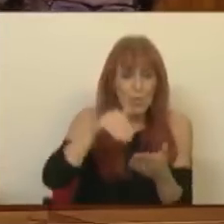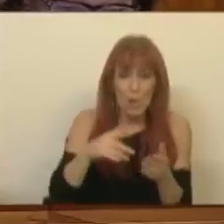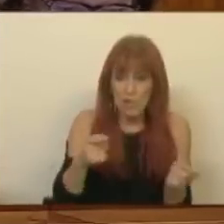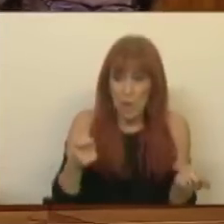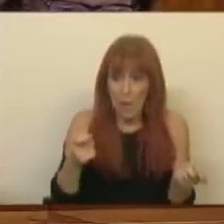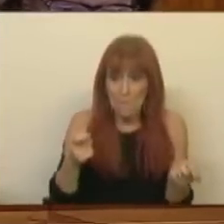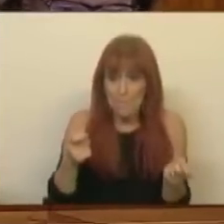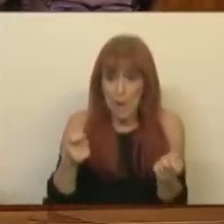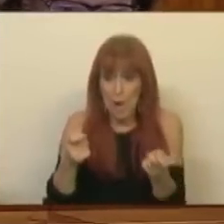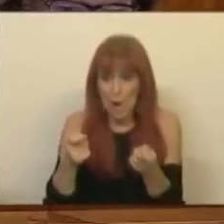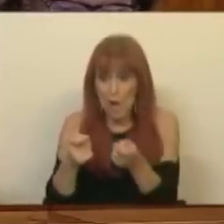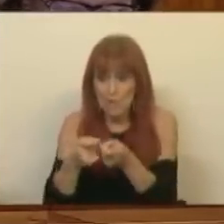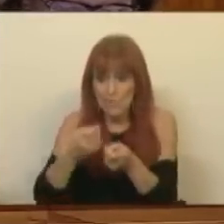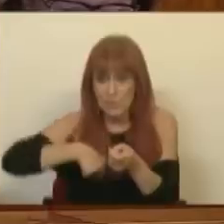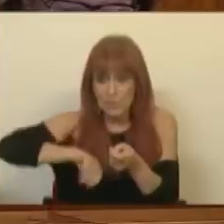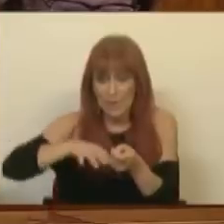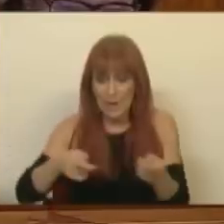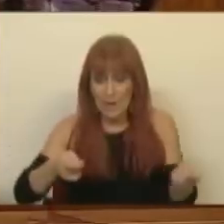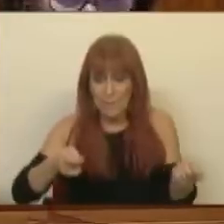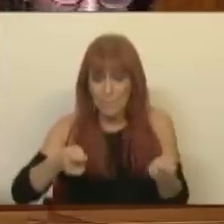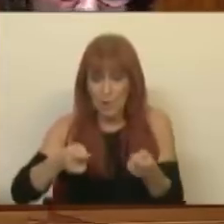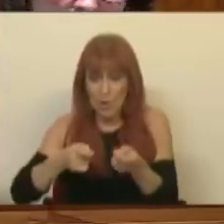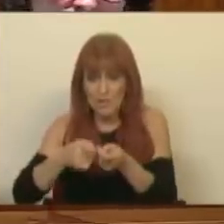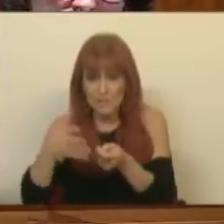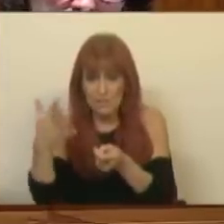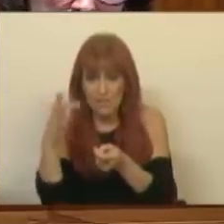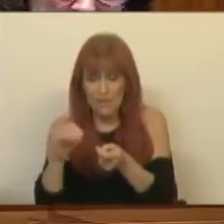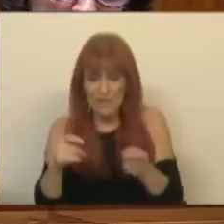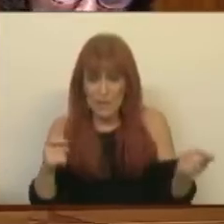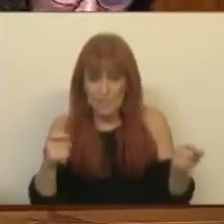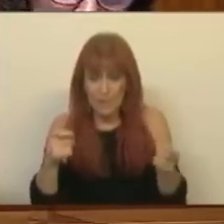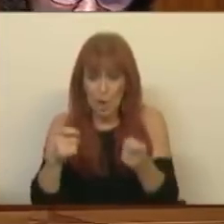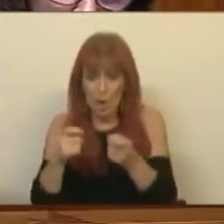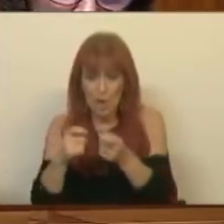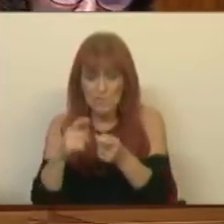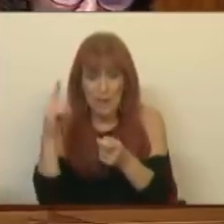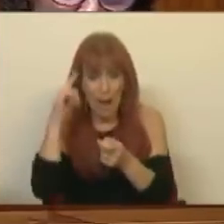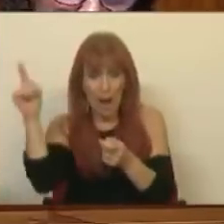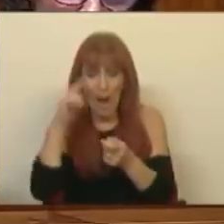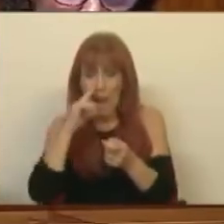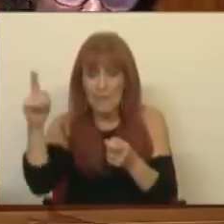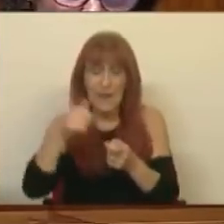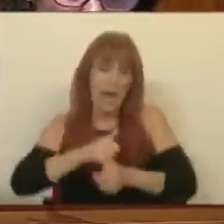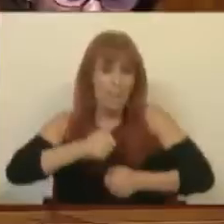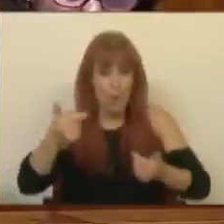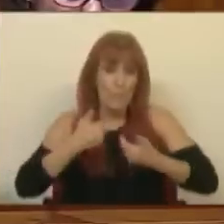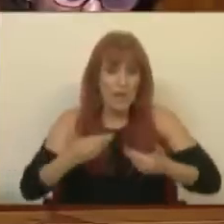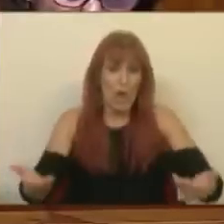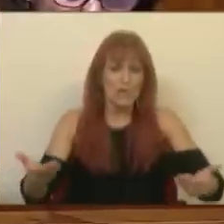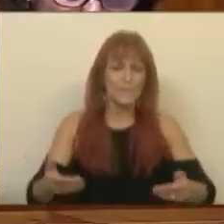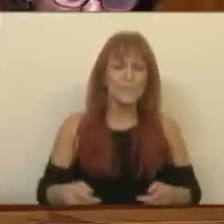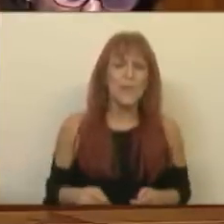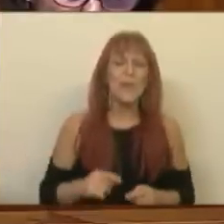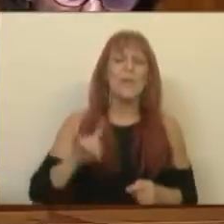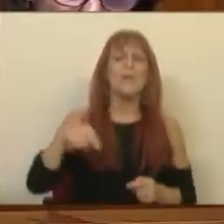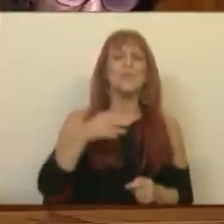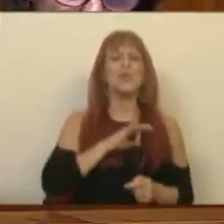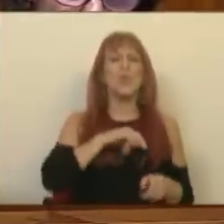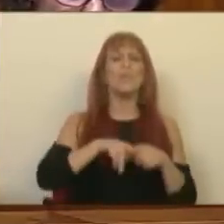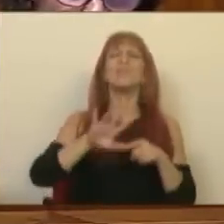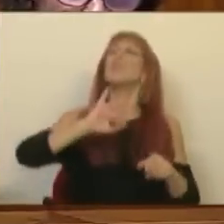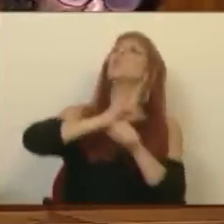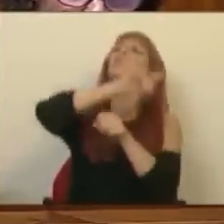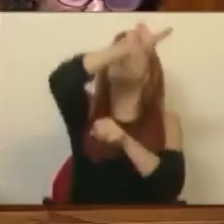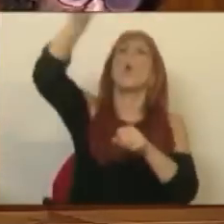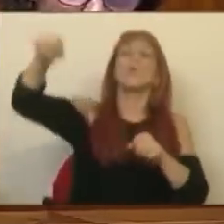mais próximos da Espanha mais próximos da França mais próximos da Alemanha isso é bom para nós depois senhor Deputado diz e